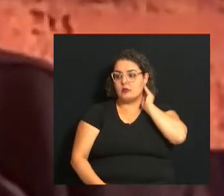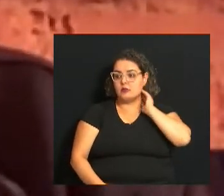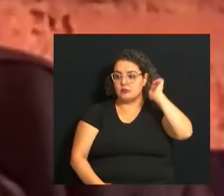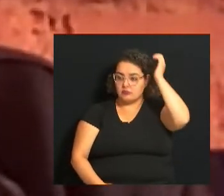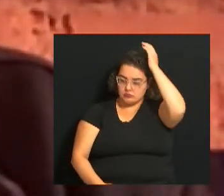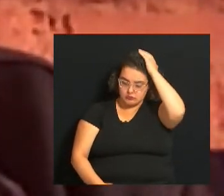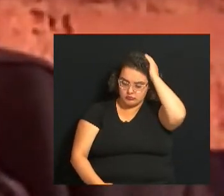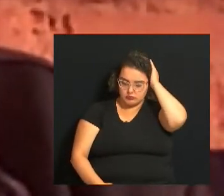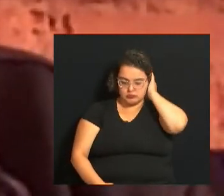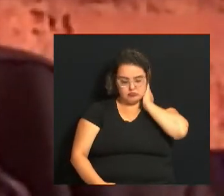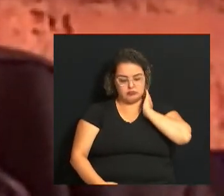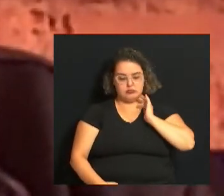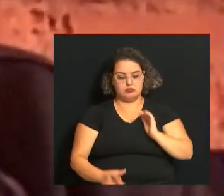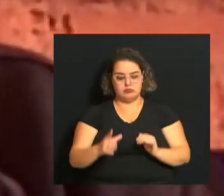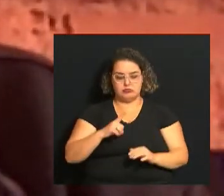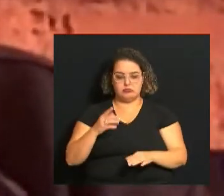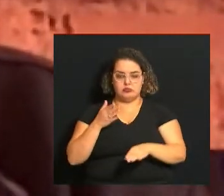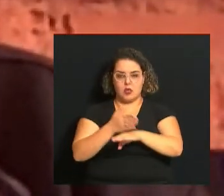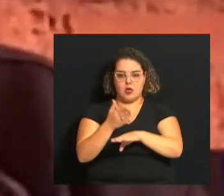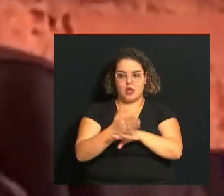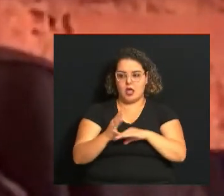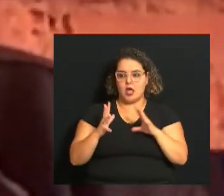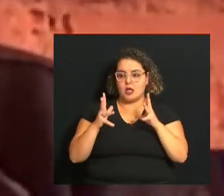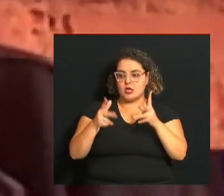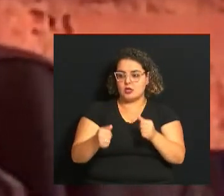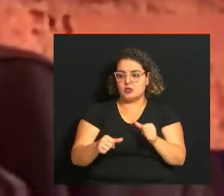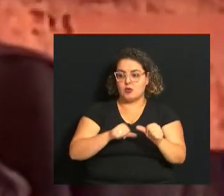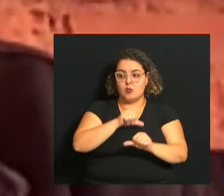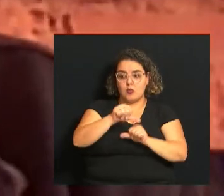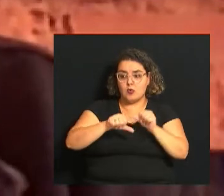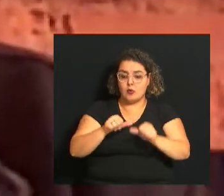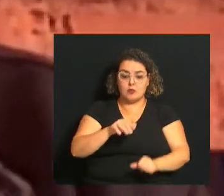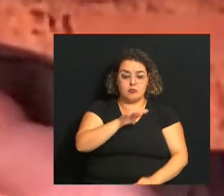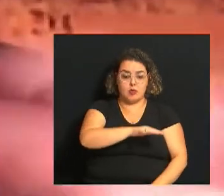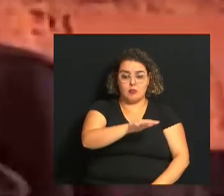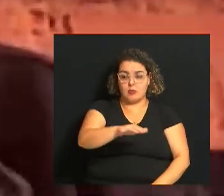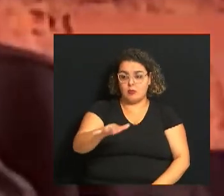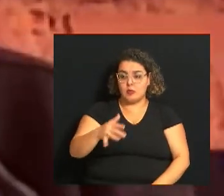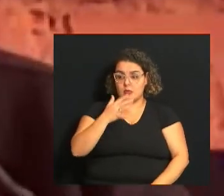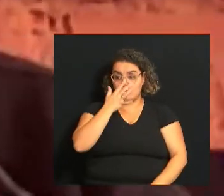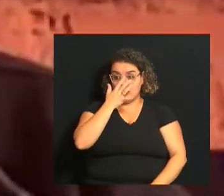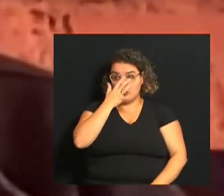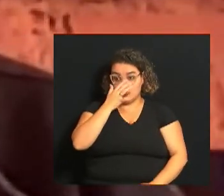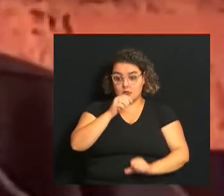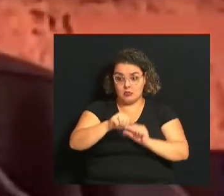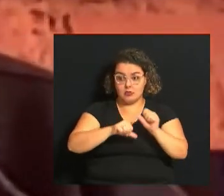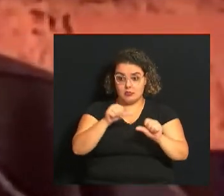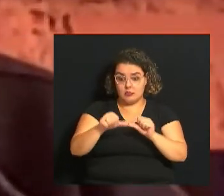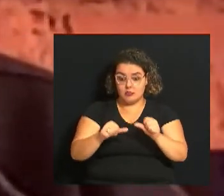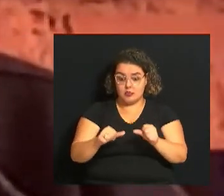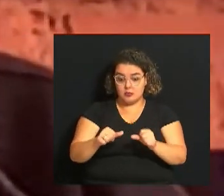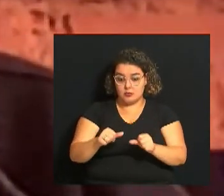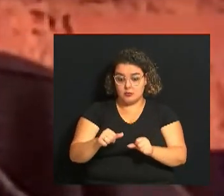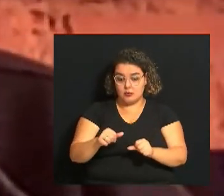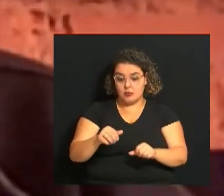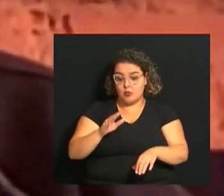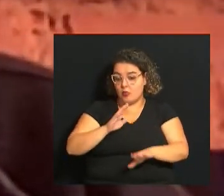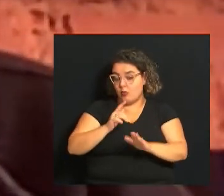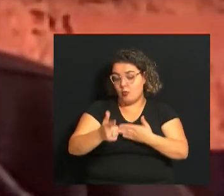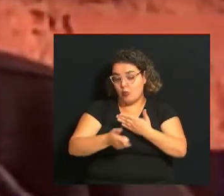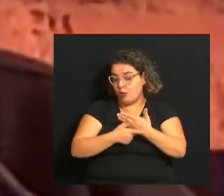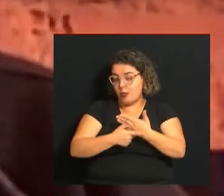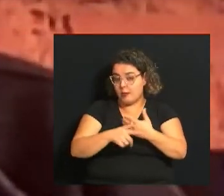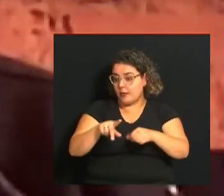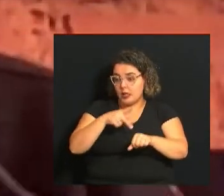tempo, você mudou os mercados, né? E mudou essa questão do Estado, inclusive, né? A gente se tornou